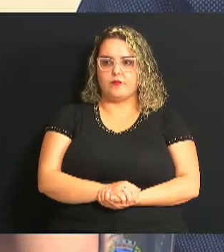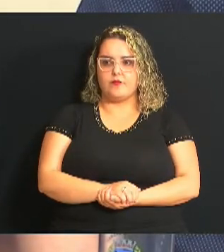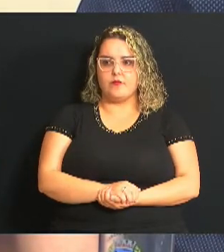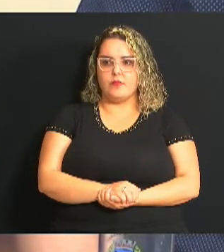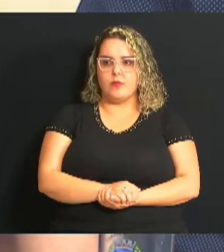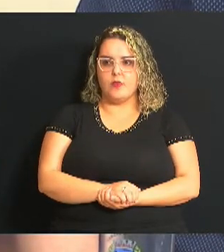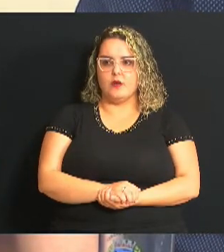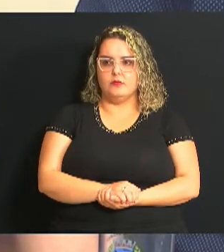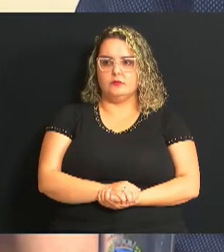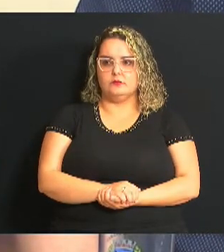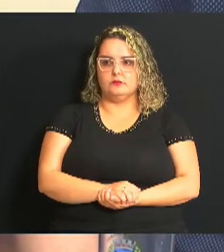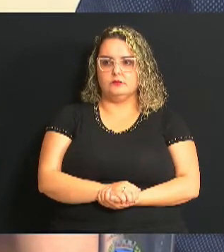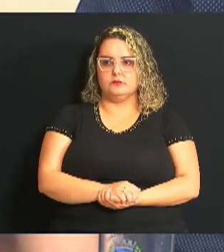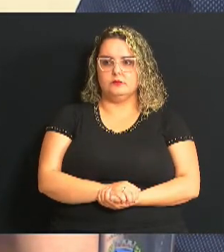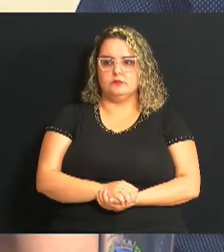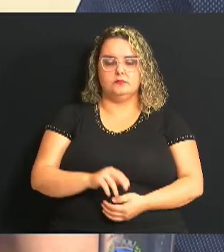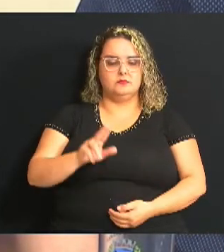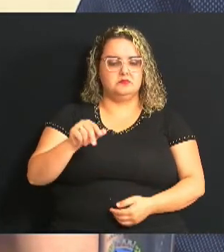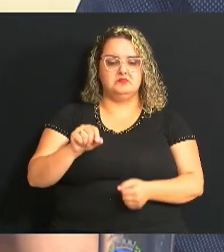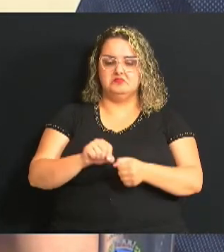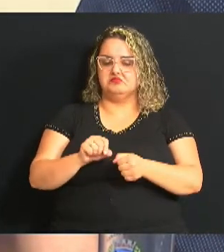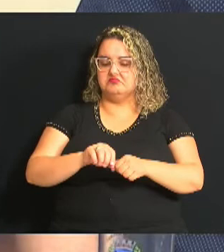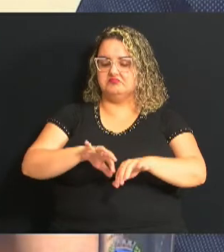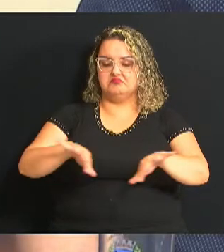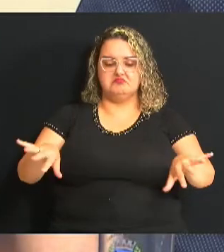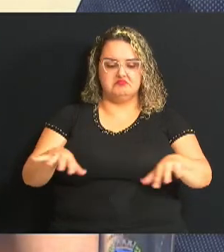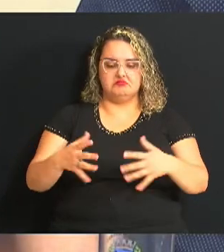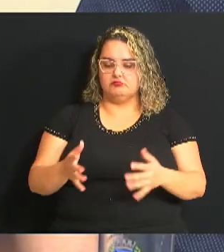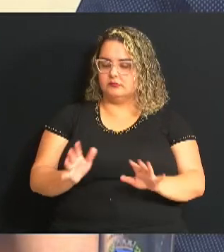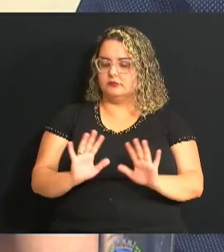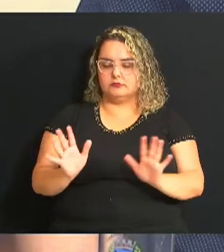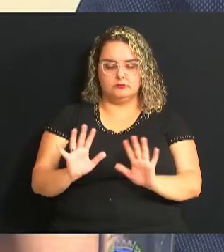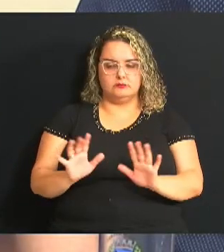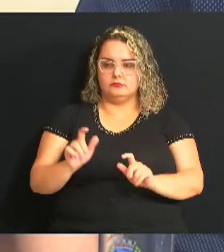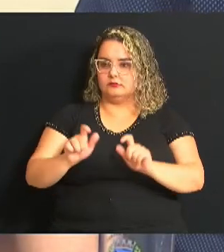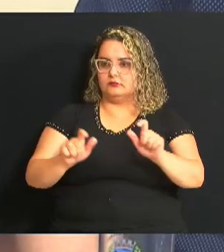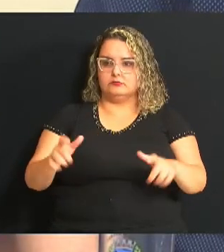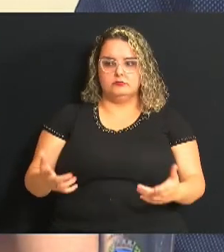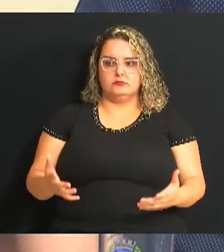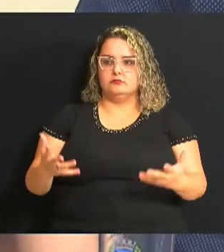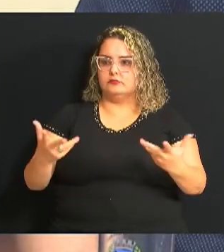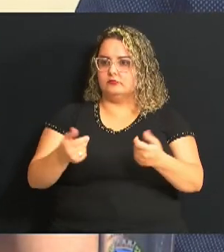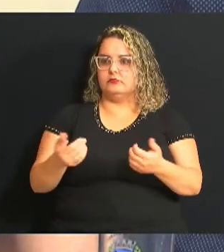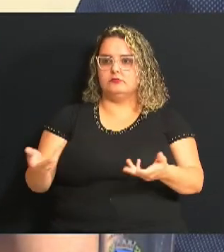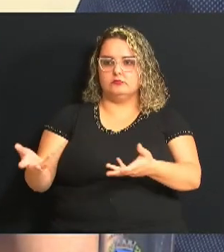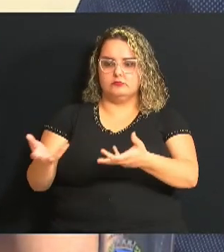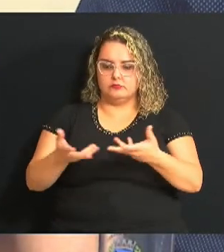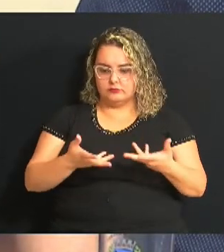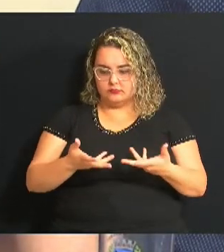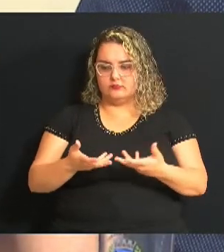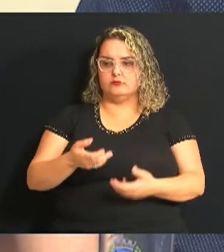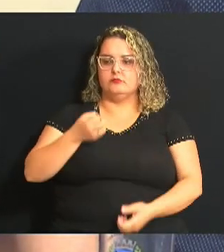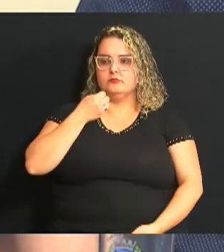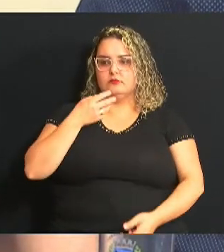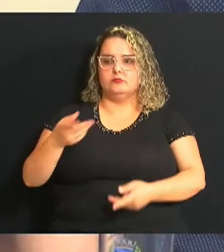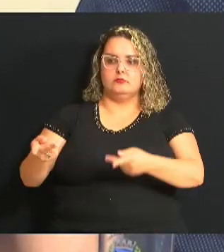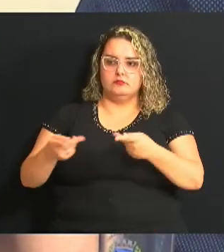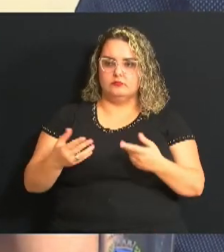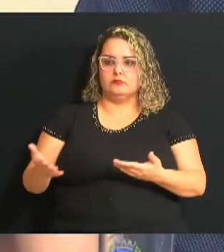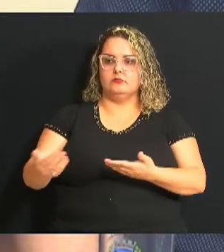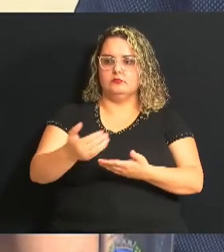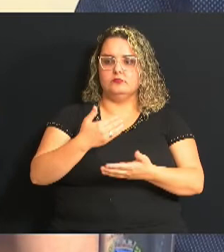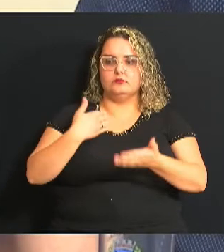Nunca fizemos nenhuma acepção de ninguém. Todos são bem-vindos, nós acolhemos,